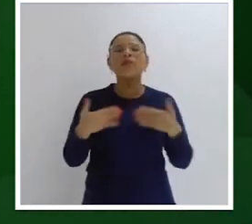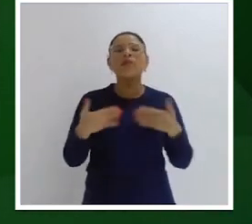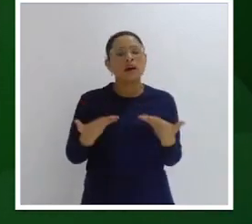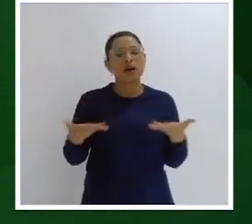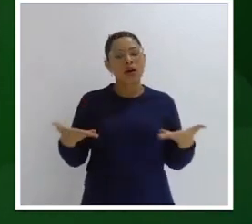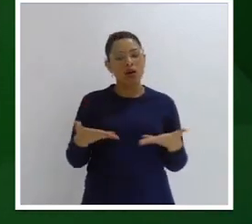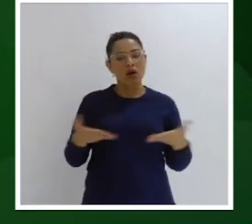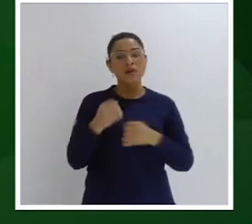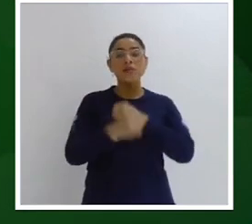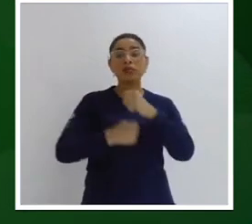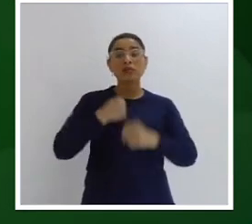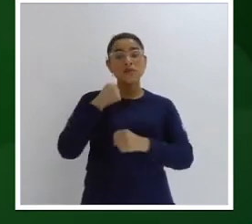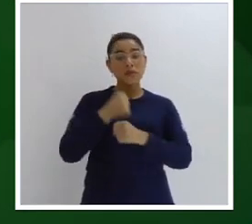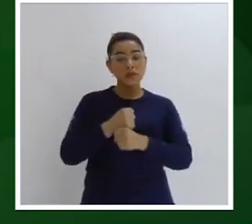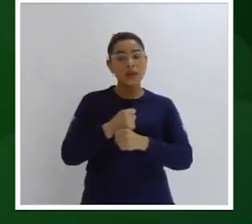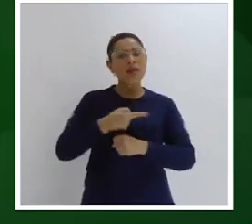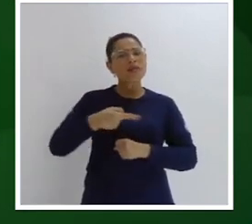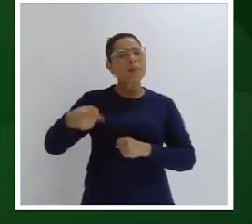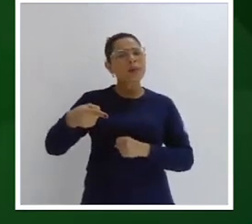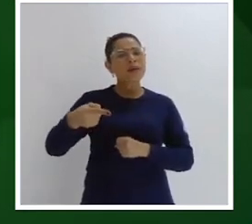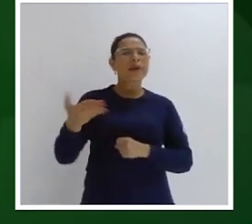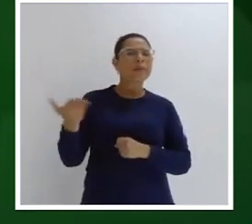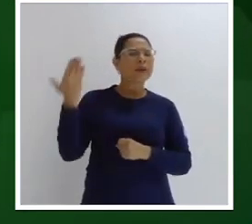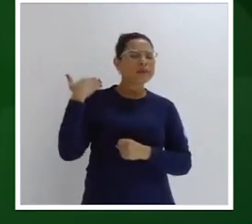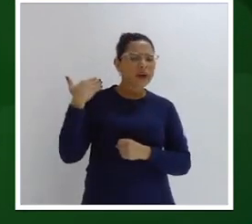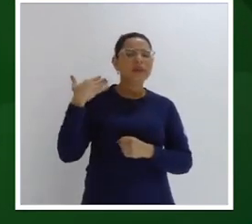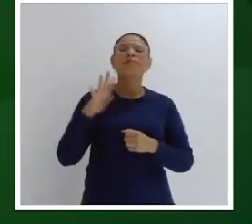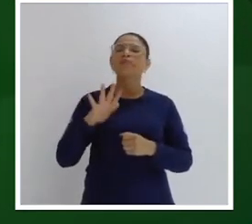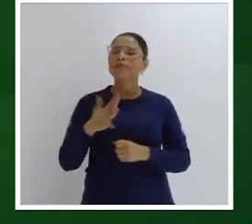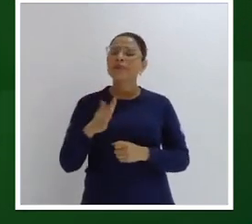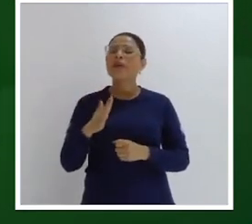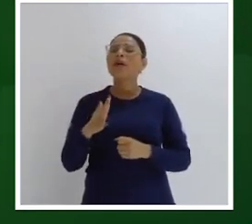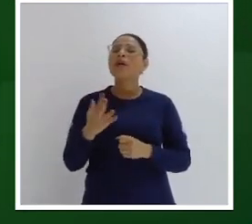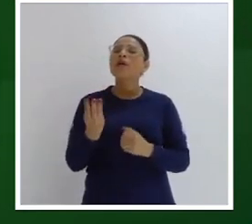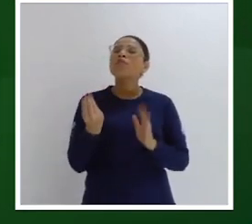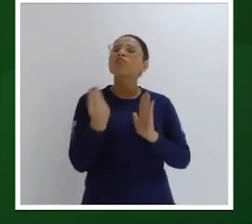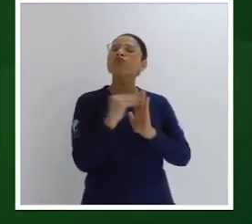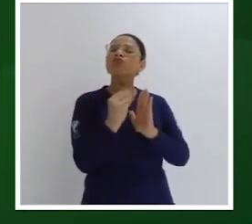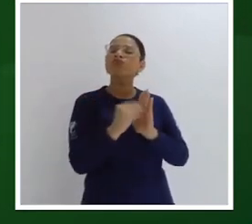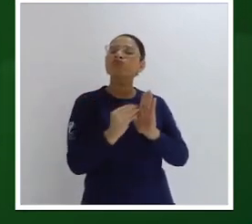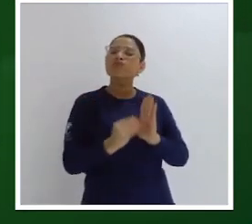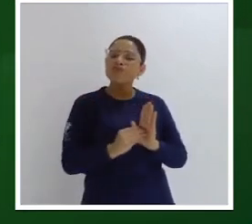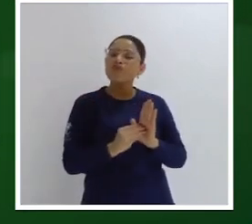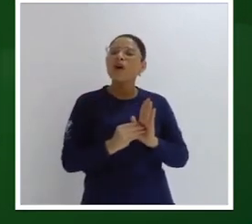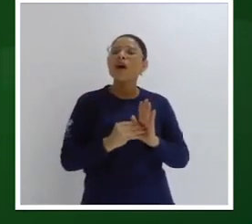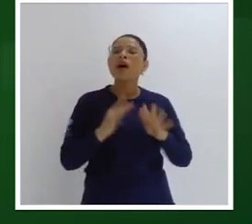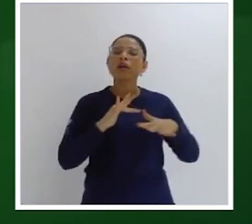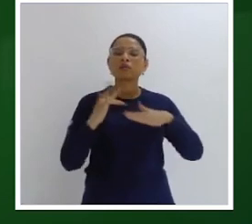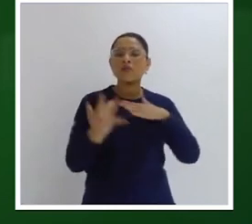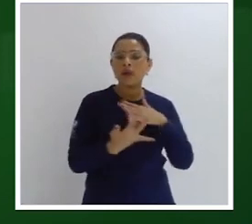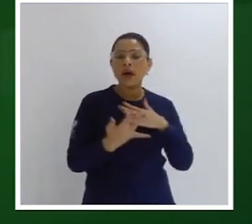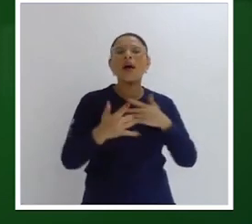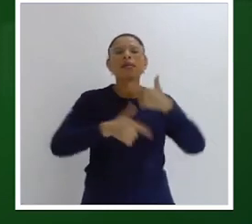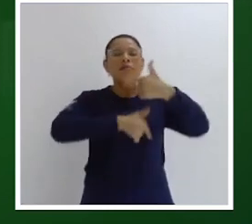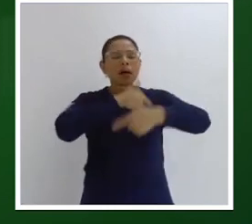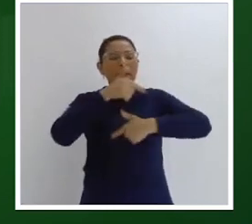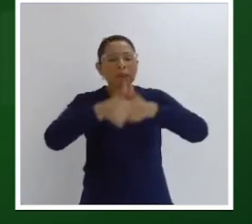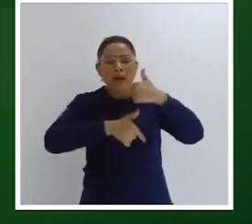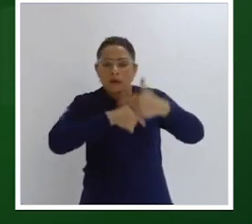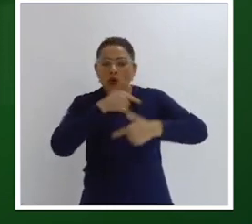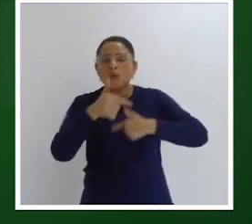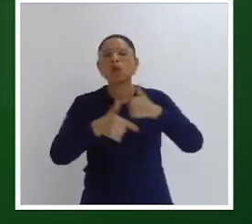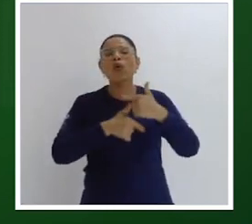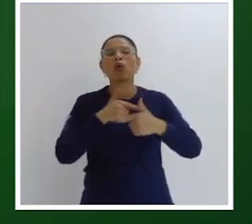este ano na semana passada Inclusive a gente até postou nas redes sociais nós trabalhamos a trilha de Educação